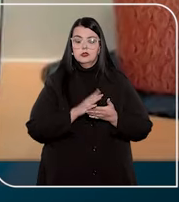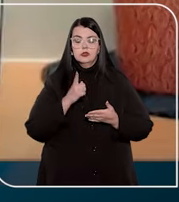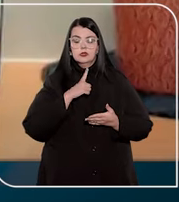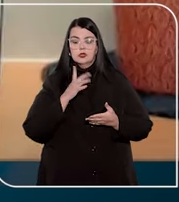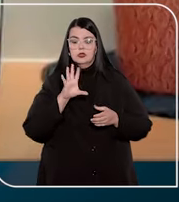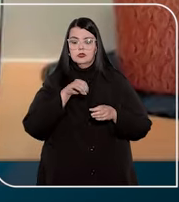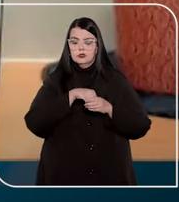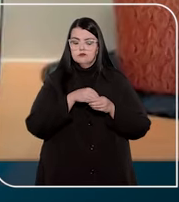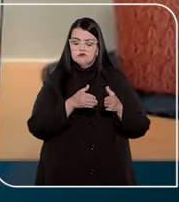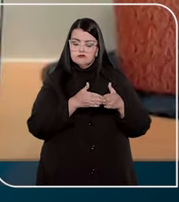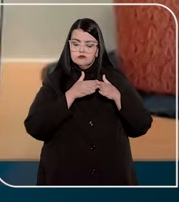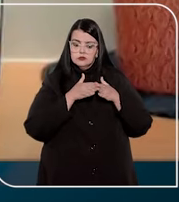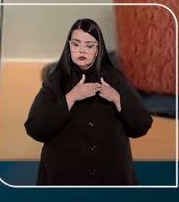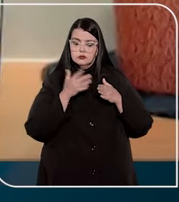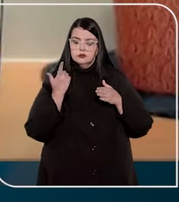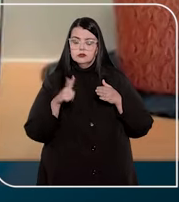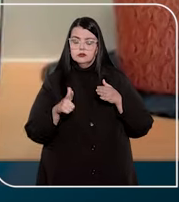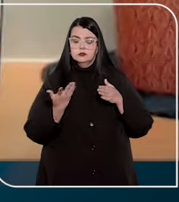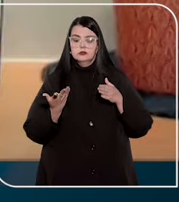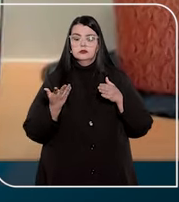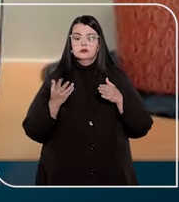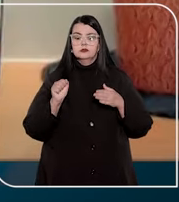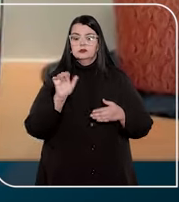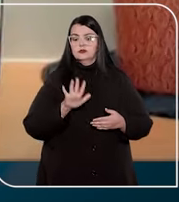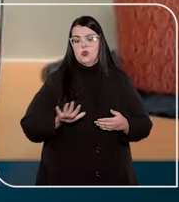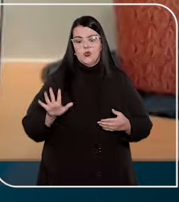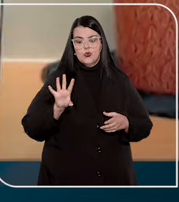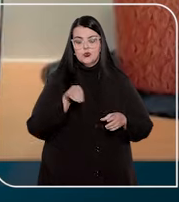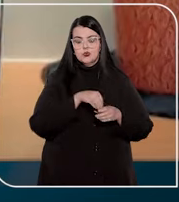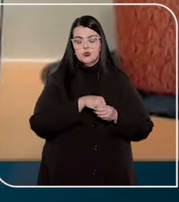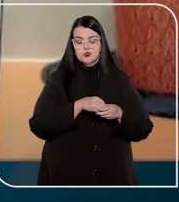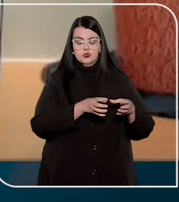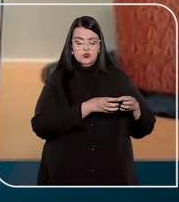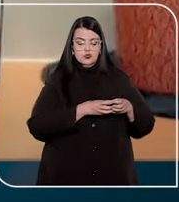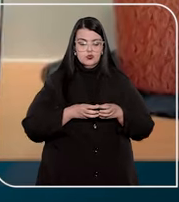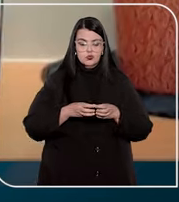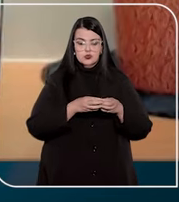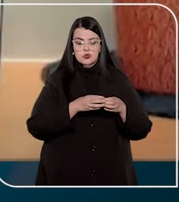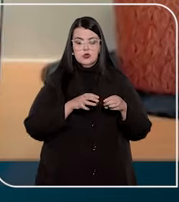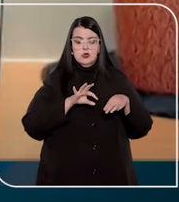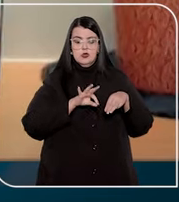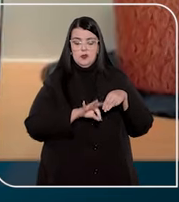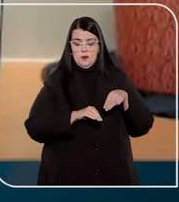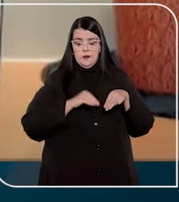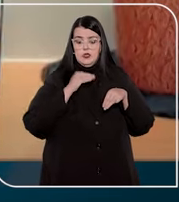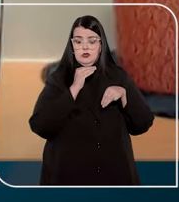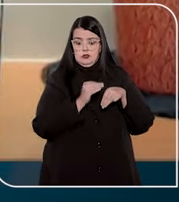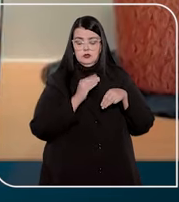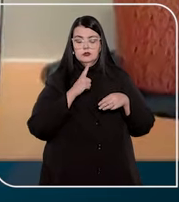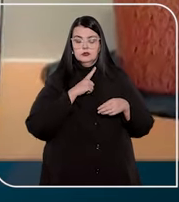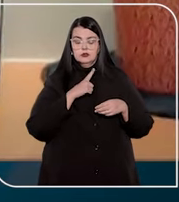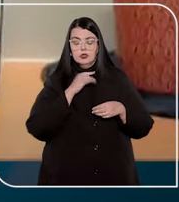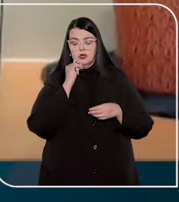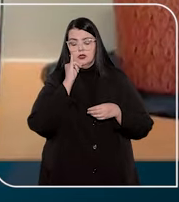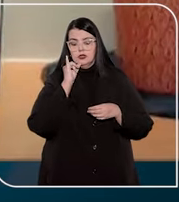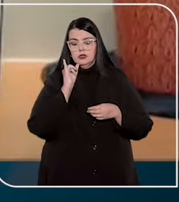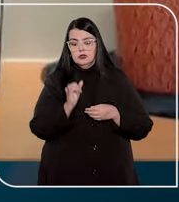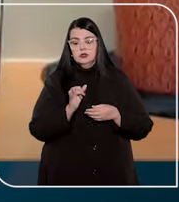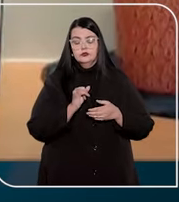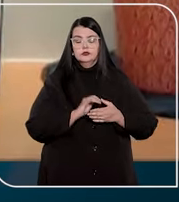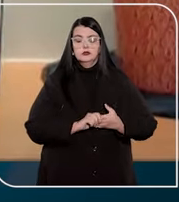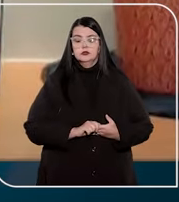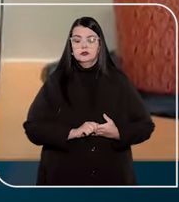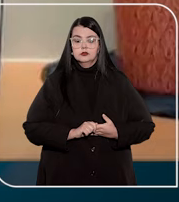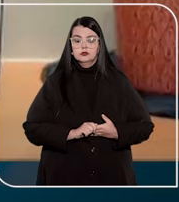de submeter aquela questão ao colegiado. Então, o ministro, ele vai, aquilo que ele falou monocraticamente, de forma